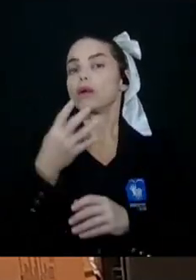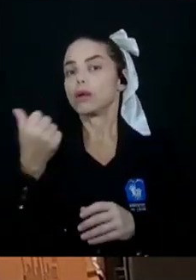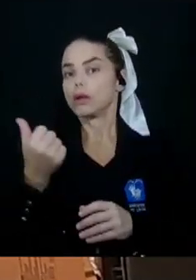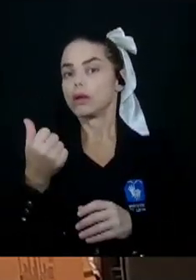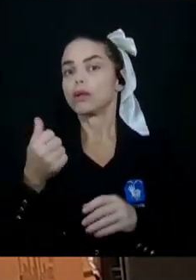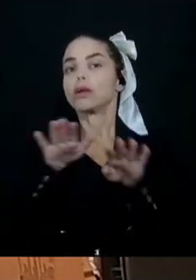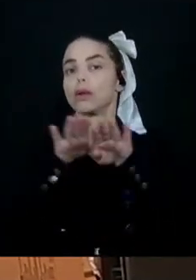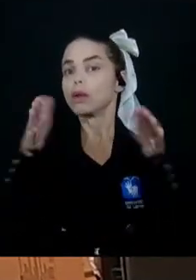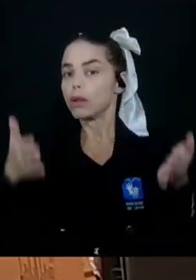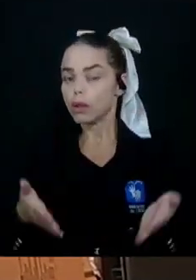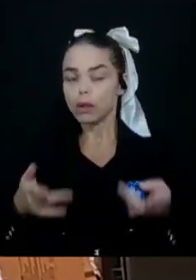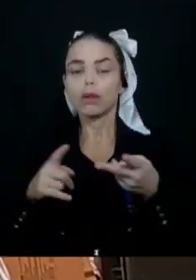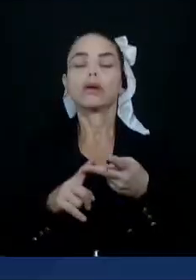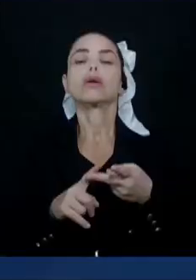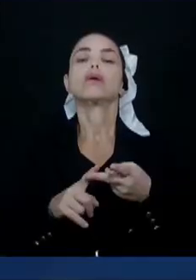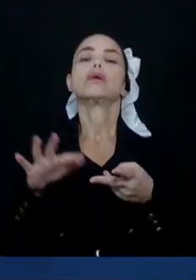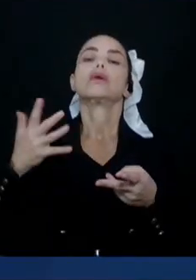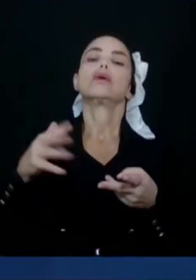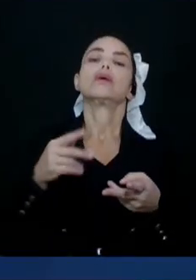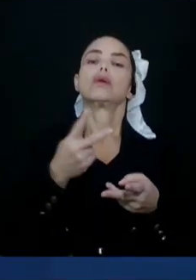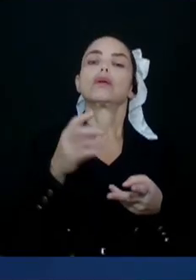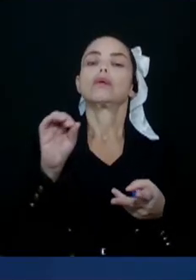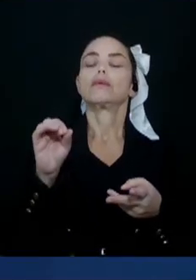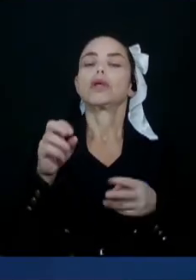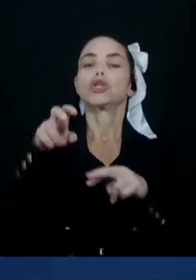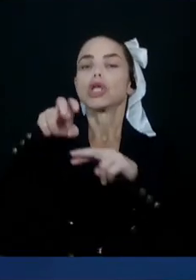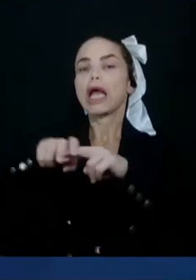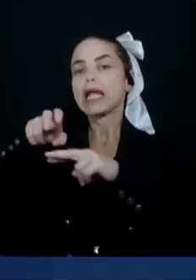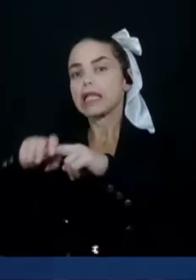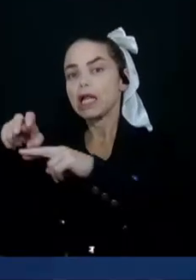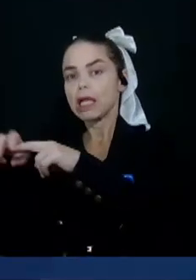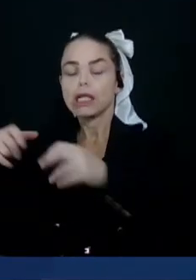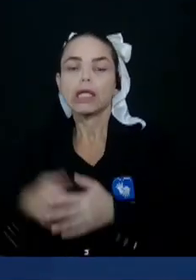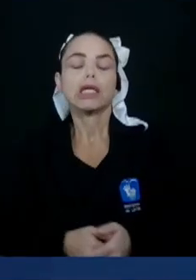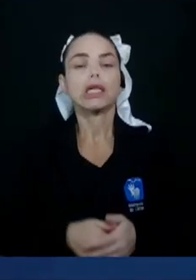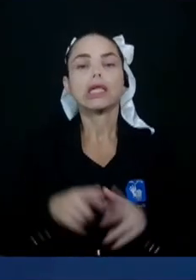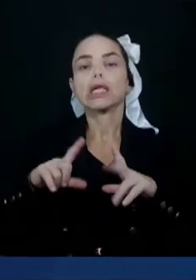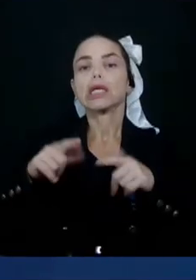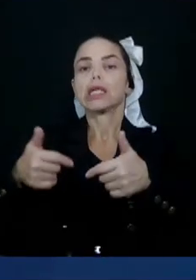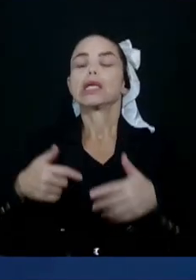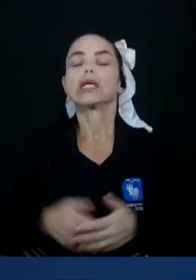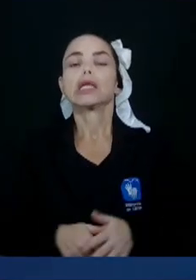e aproximadamente 20 cadeiras. A iniciativa segue a Lei de número